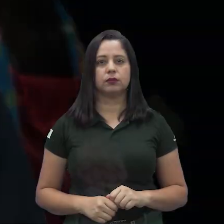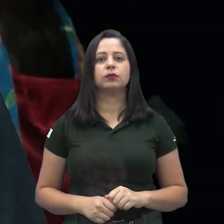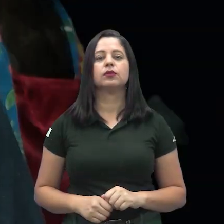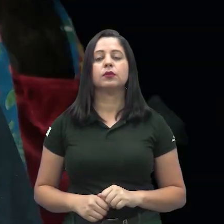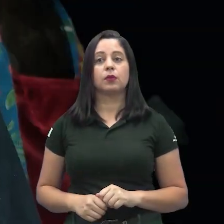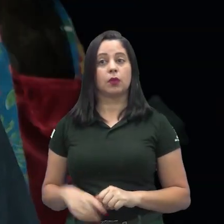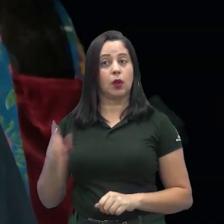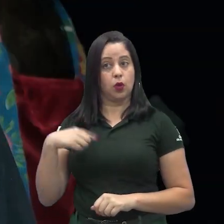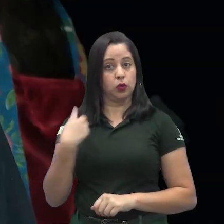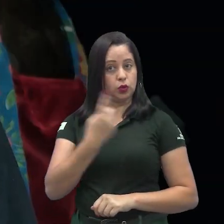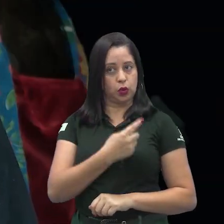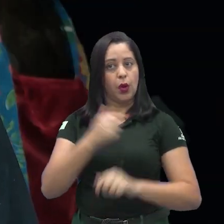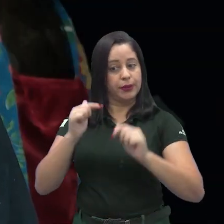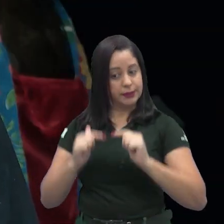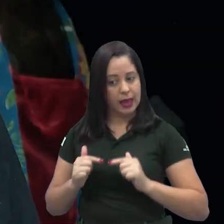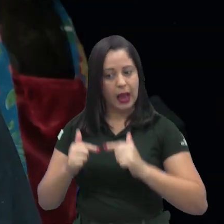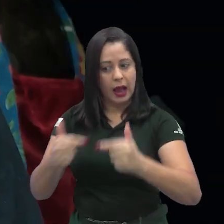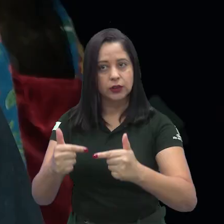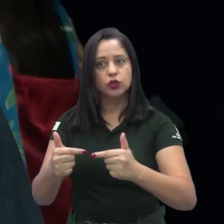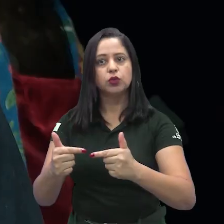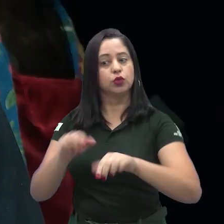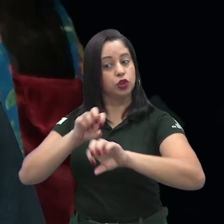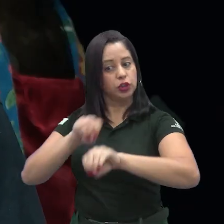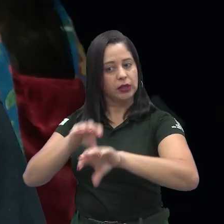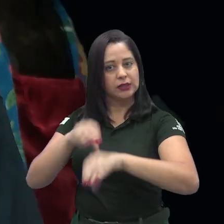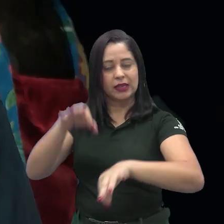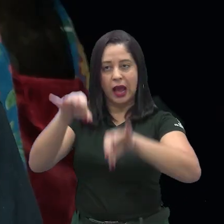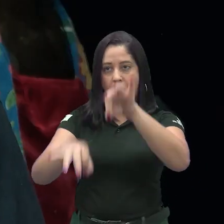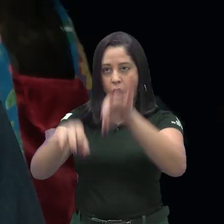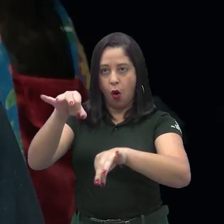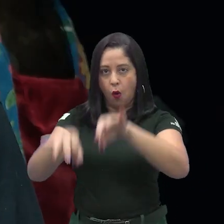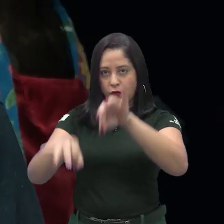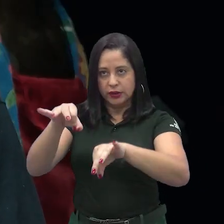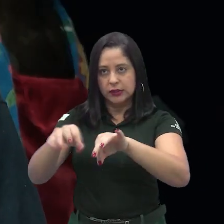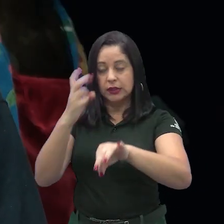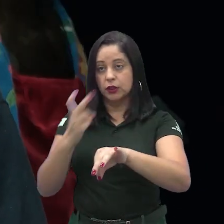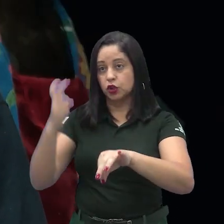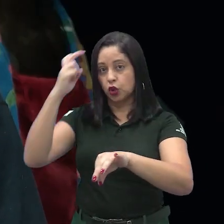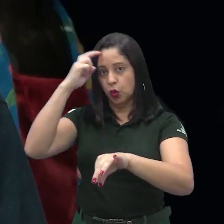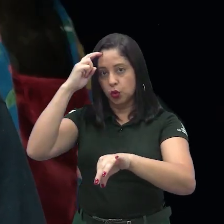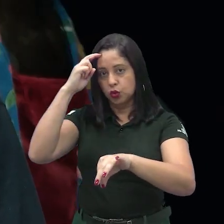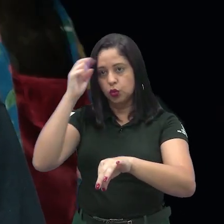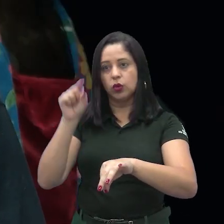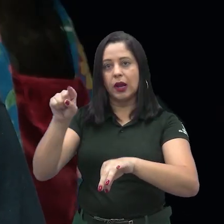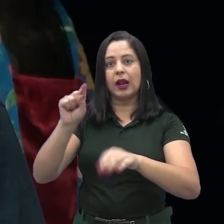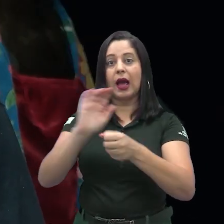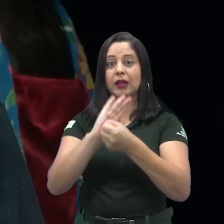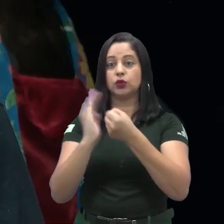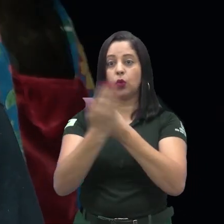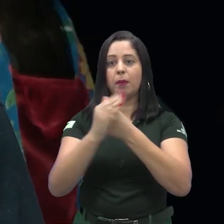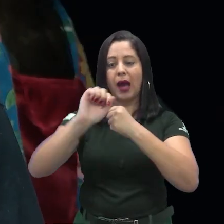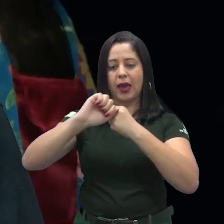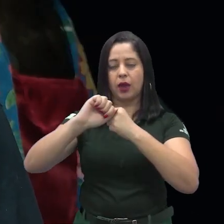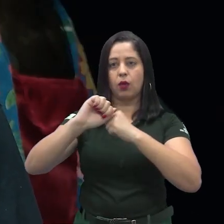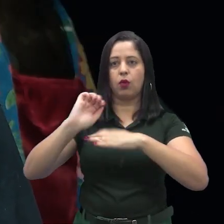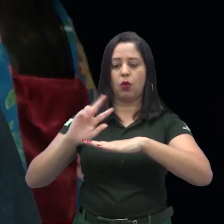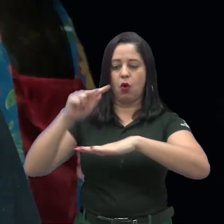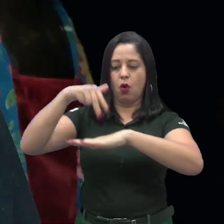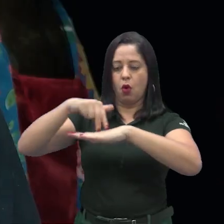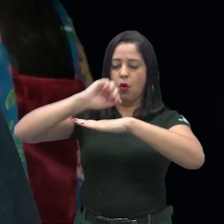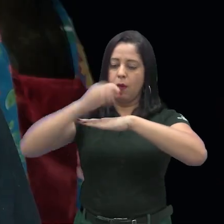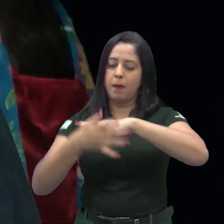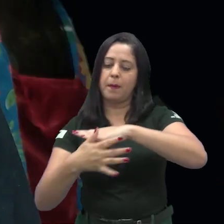A gente atua também com oficinas culturais em comunidades, né? No Banhado, que é